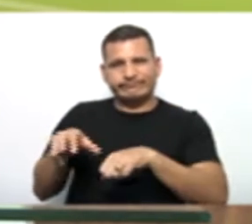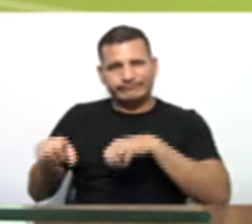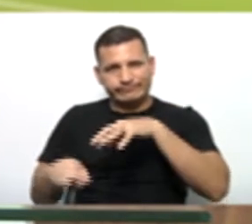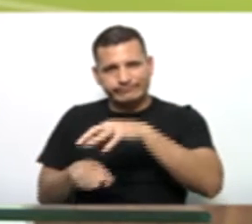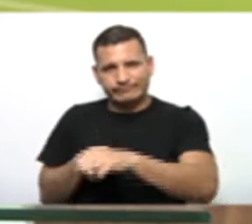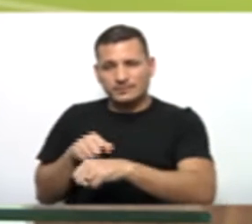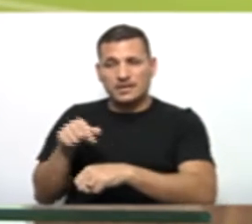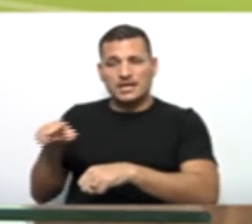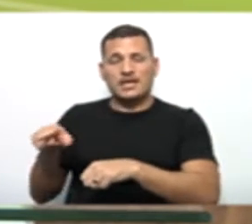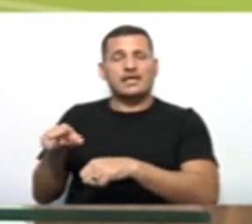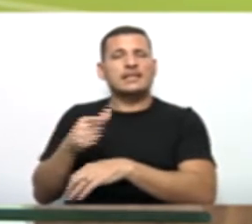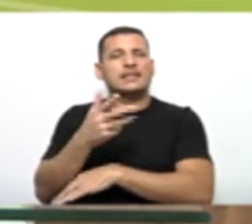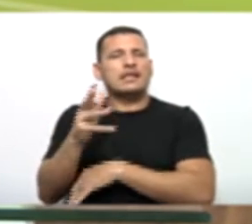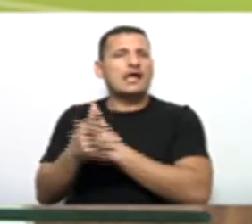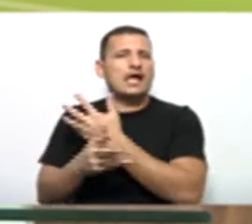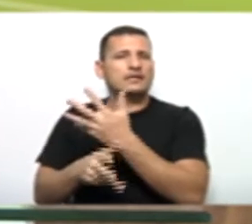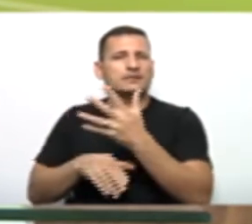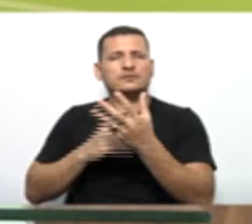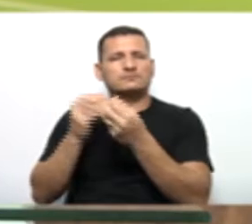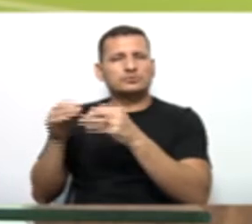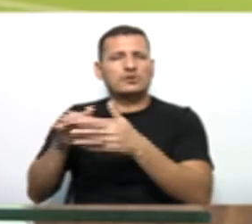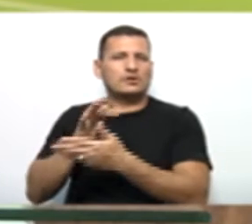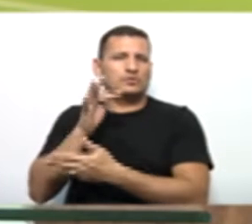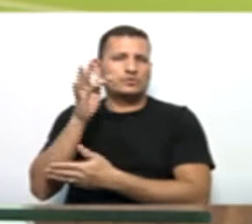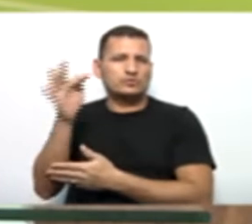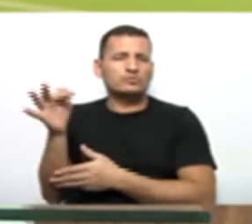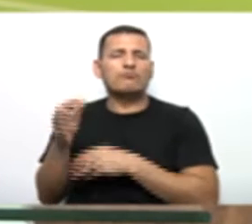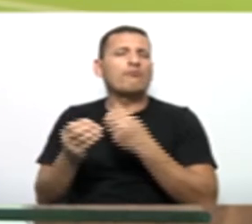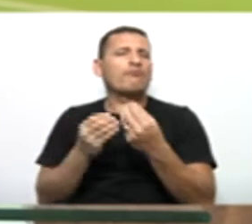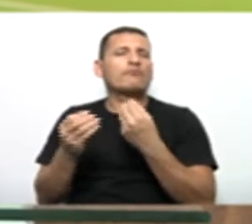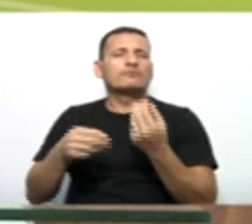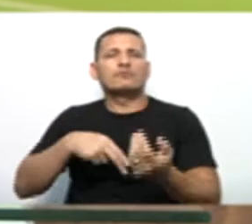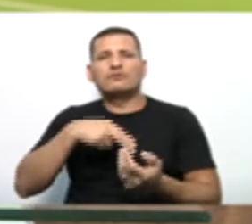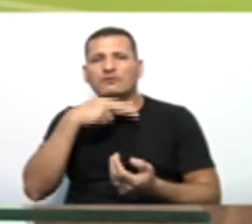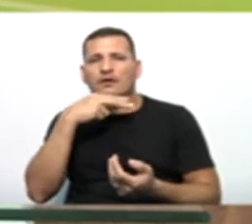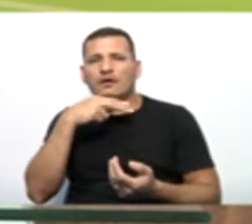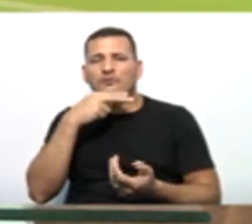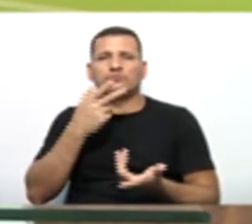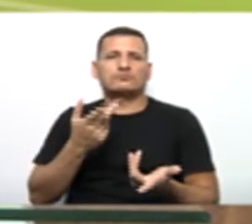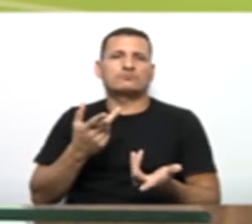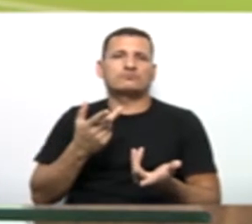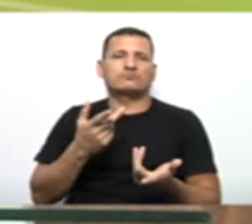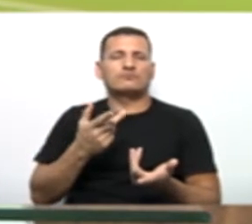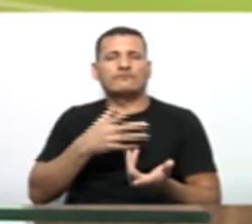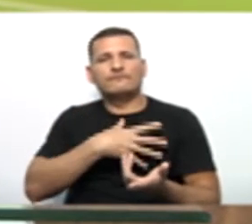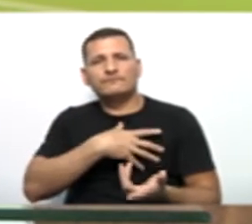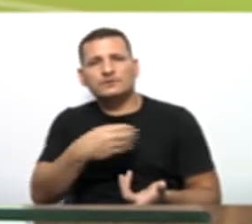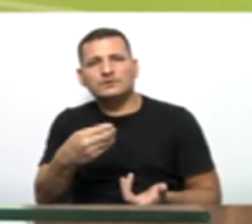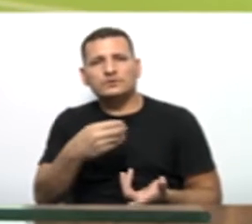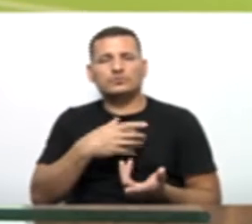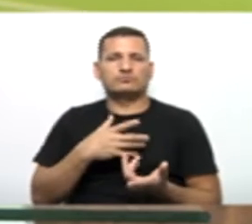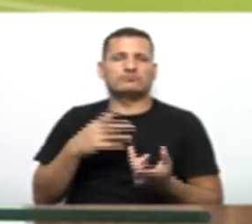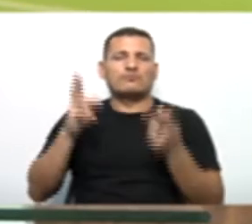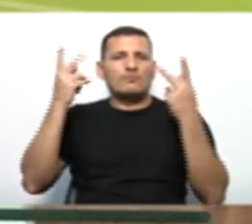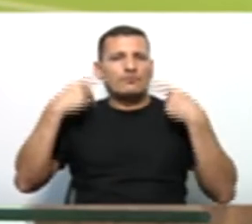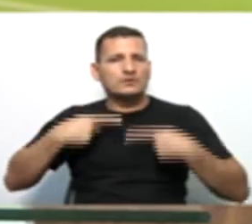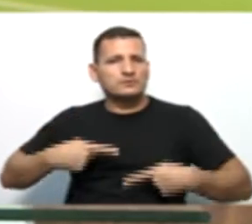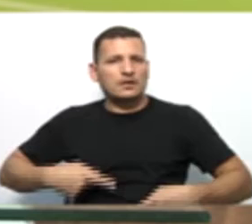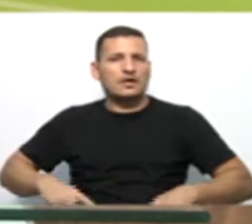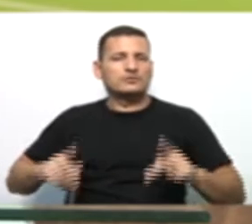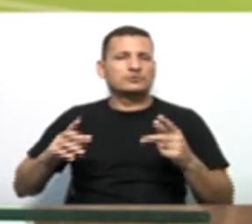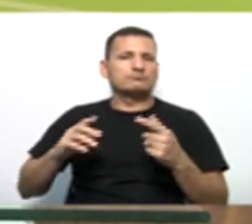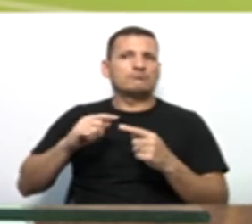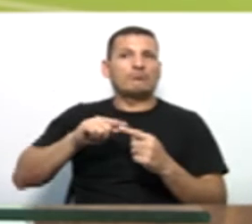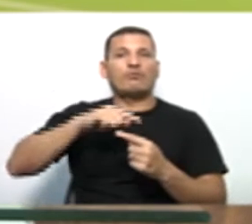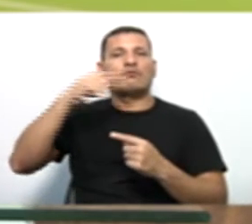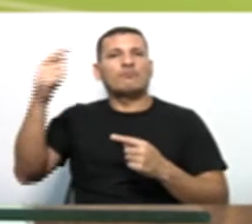futuras gerações, ou seja, os nossos filhos, os nossos netos, os nossos bisnetos, enfim, a humanidade que vai vir depois da